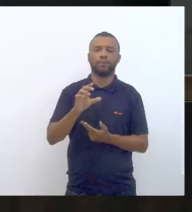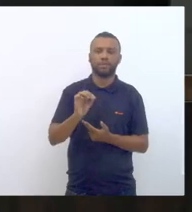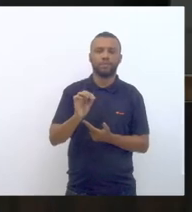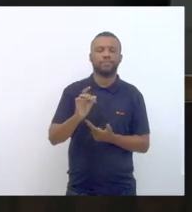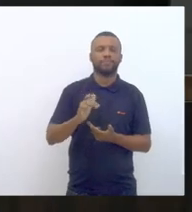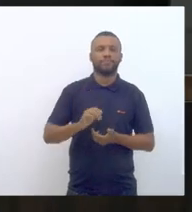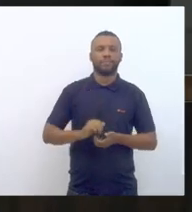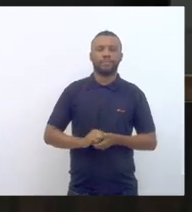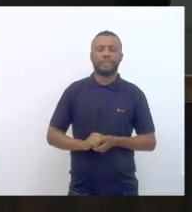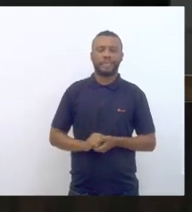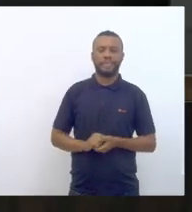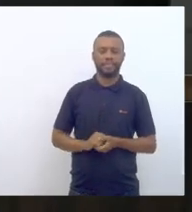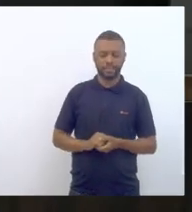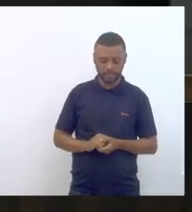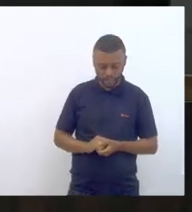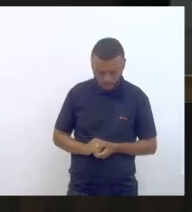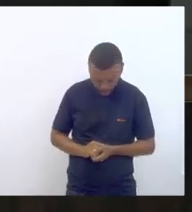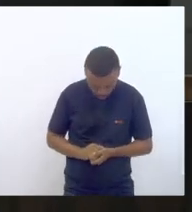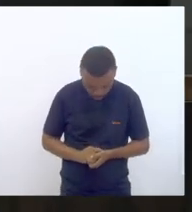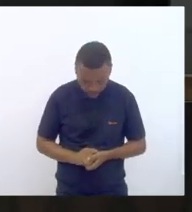e adjacência,